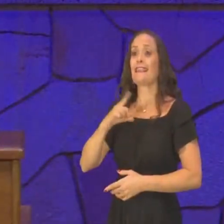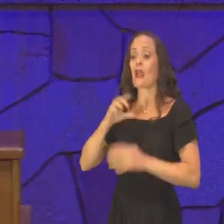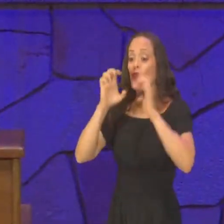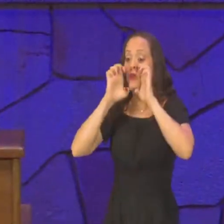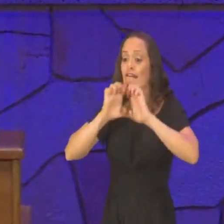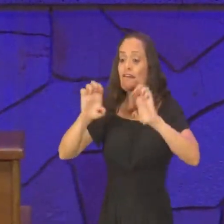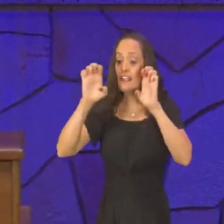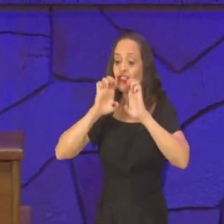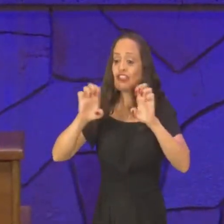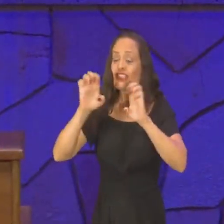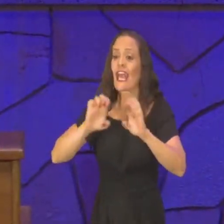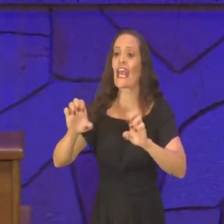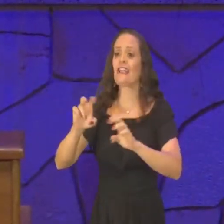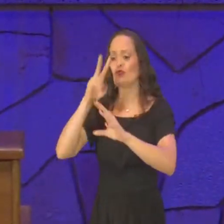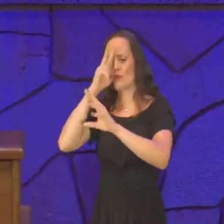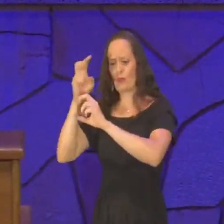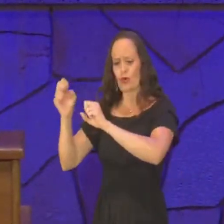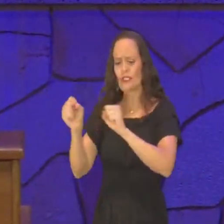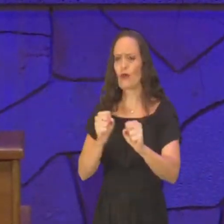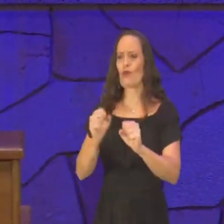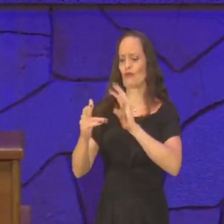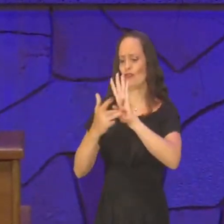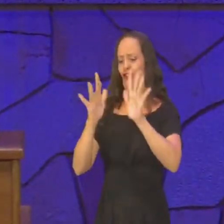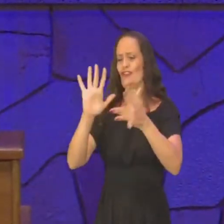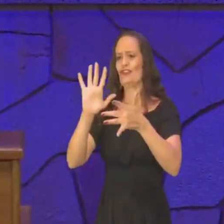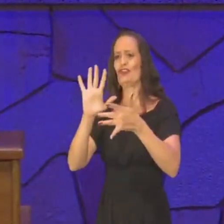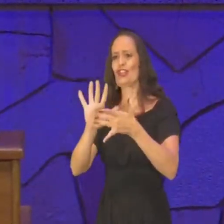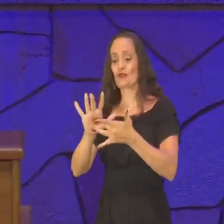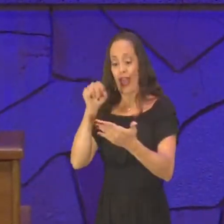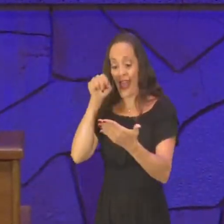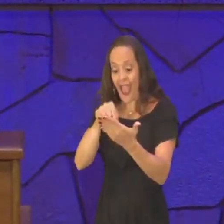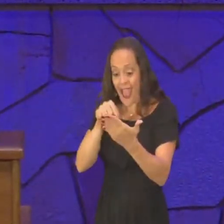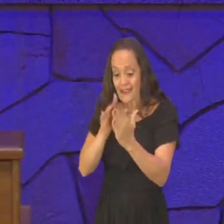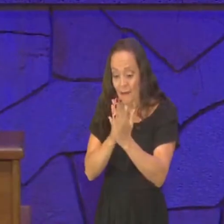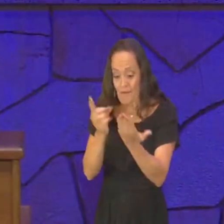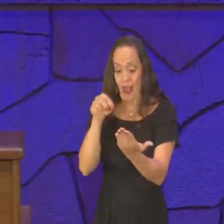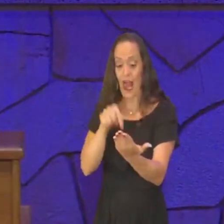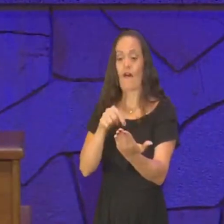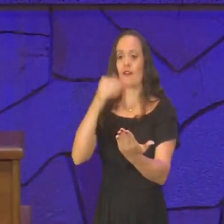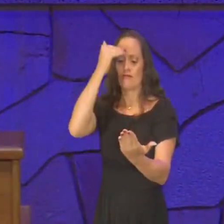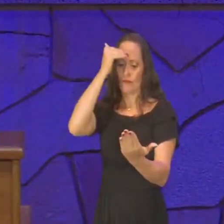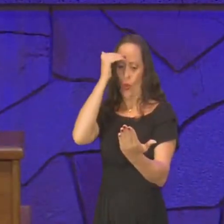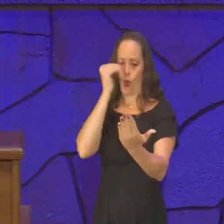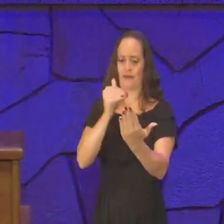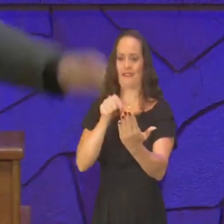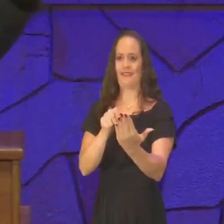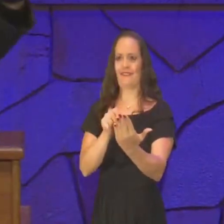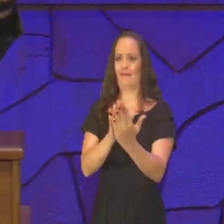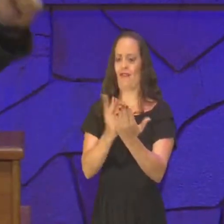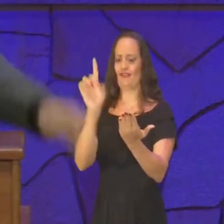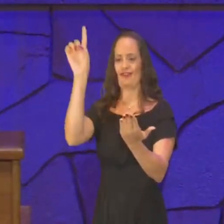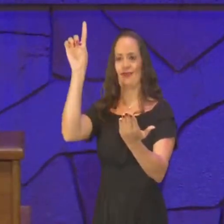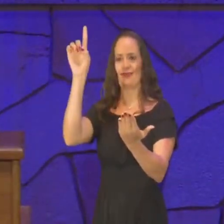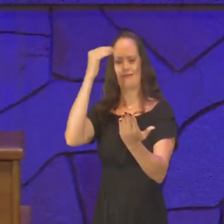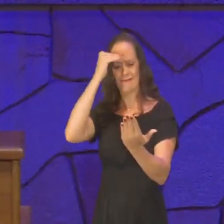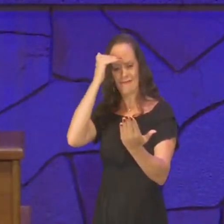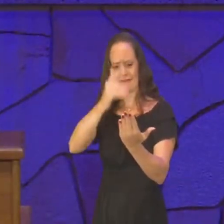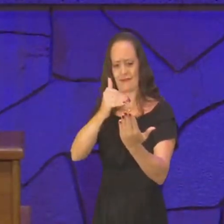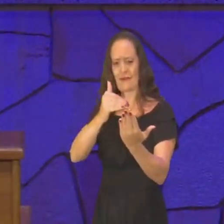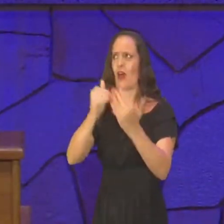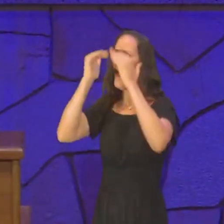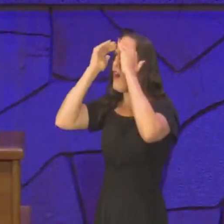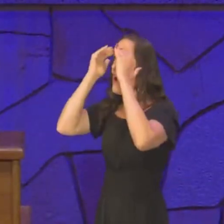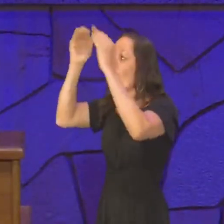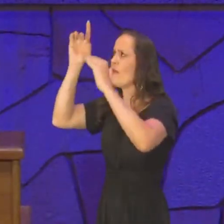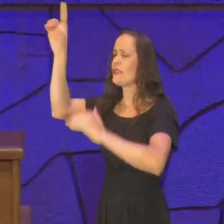Evangelho redentor e poderoso de Cristo Jesus. A essa palavra nós devemos cumprir e obedecer. Quem tem ouvidos, ouça